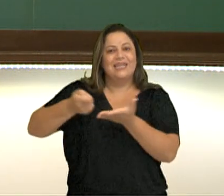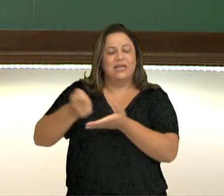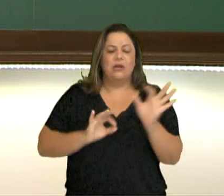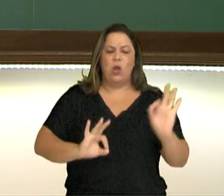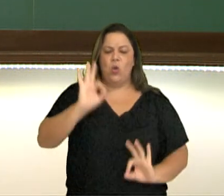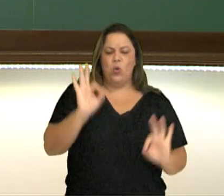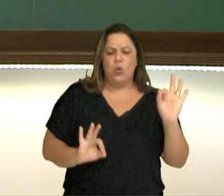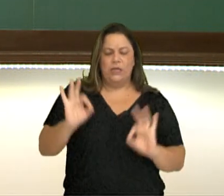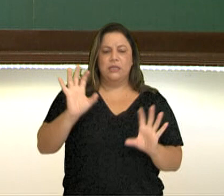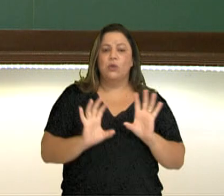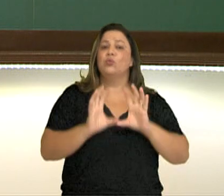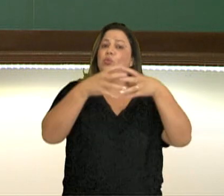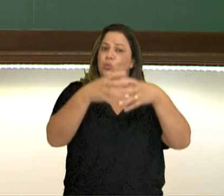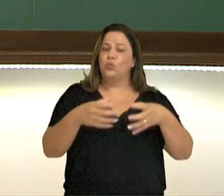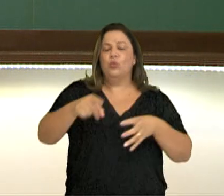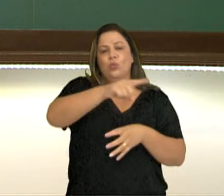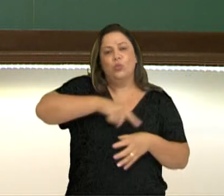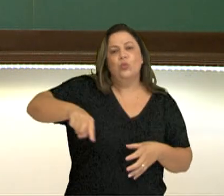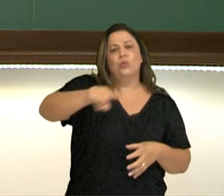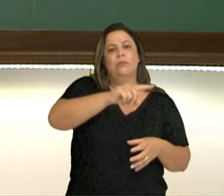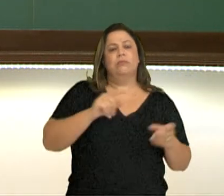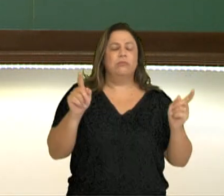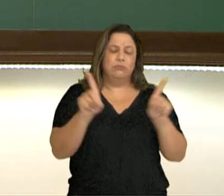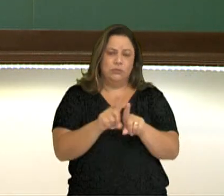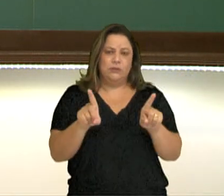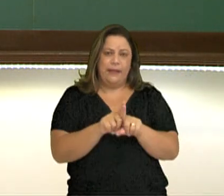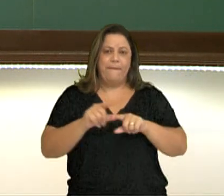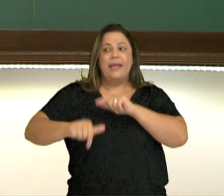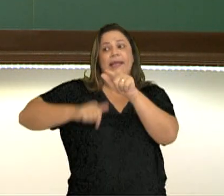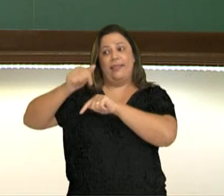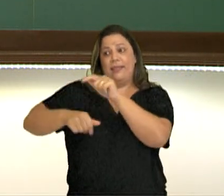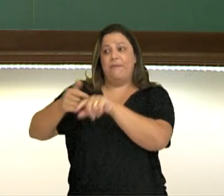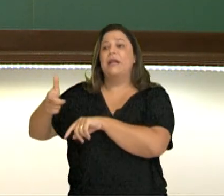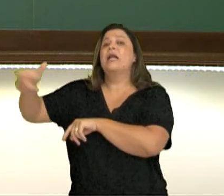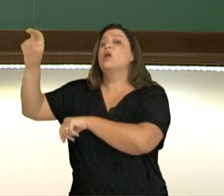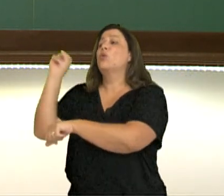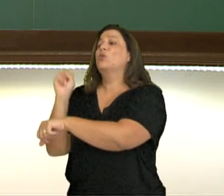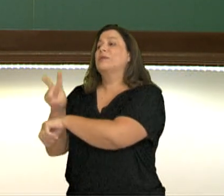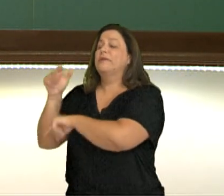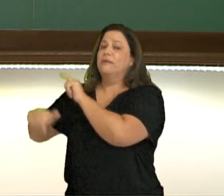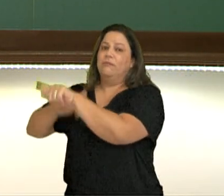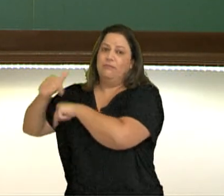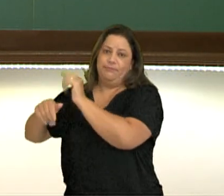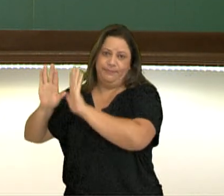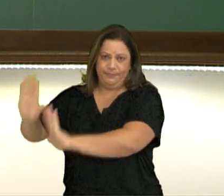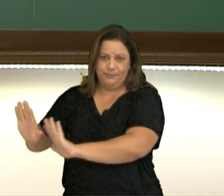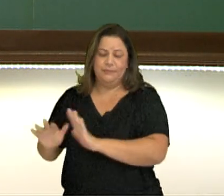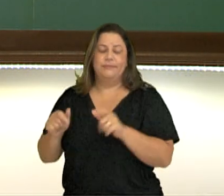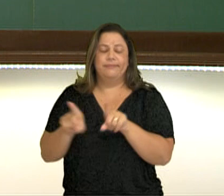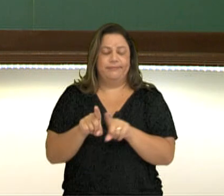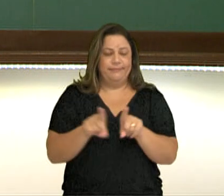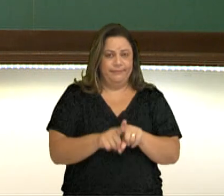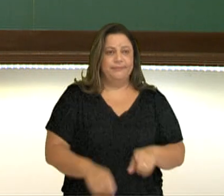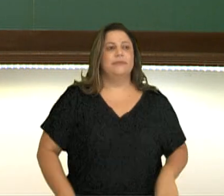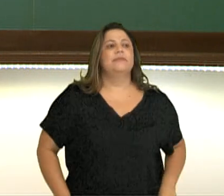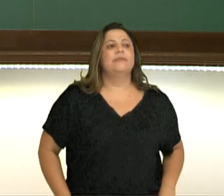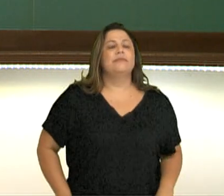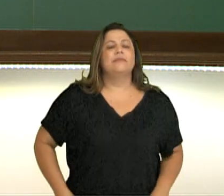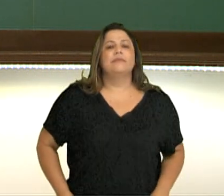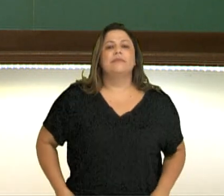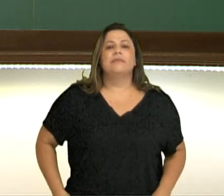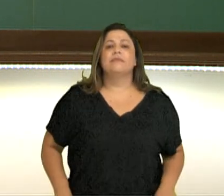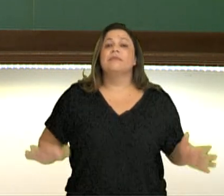grupo da orquestra e também, muitas vezes, trabalhar em outras funções que não fosse dentro da área da música. Tá? Então,